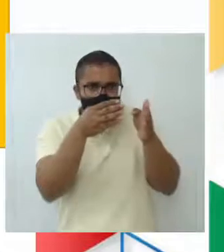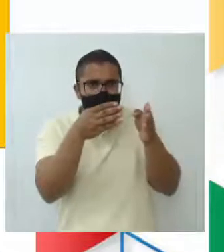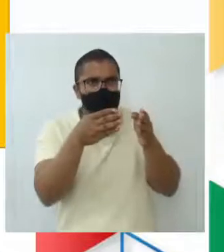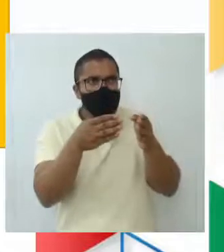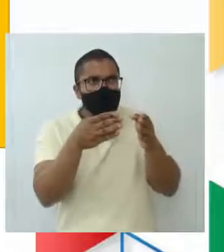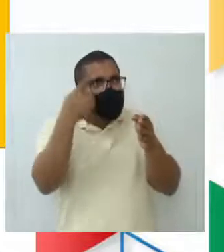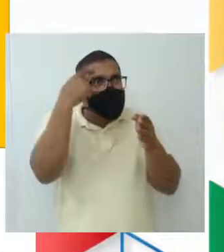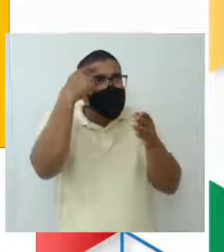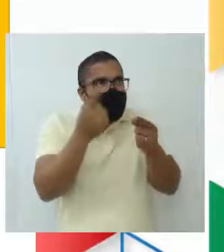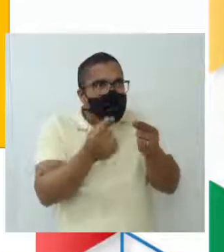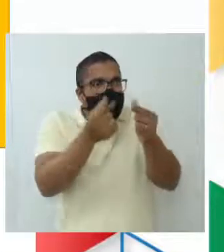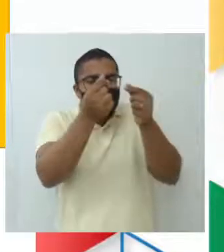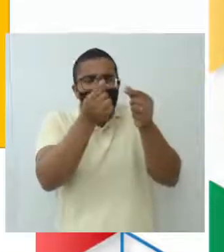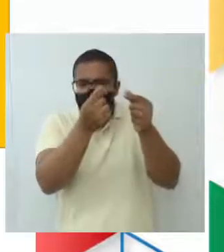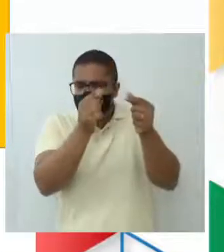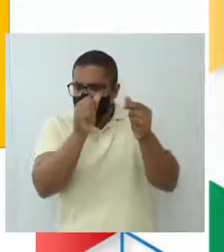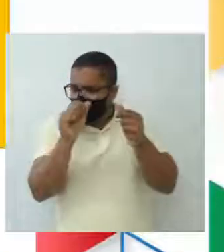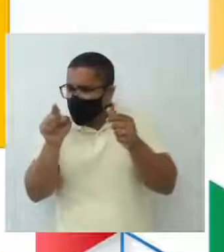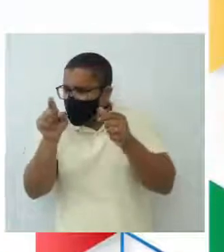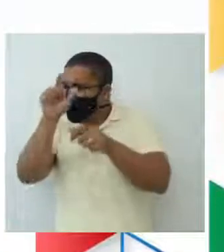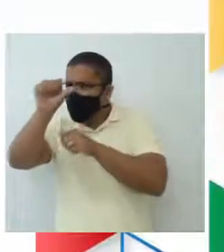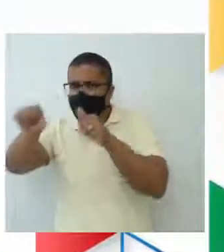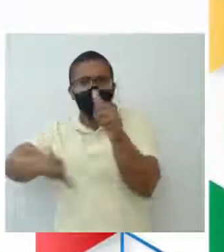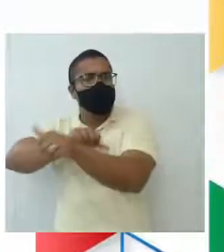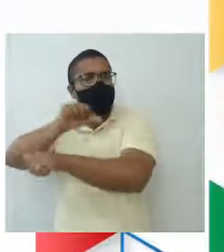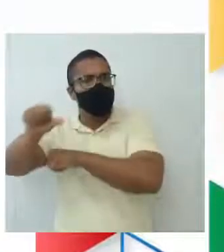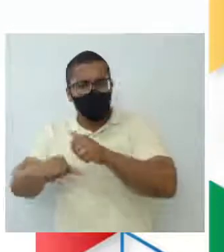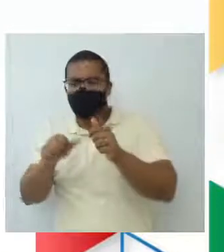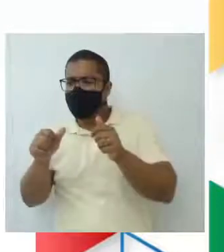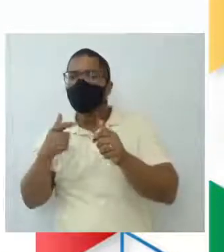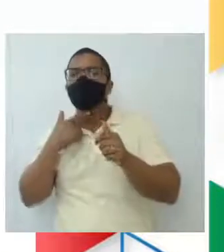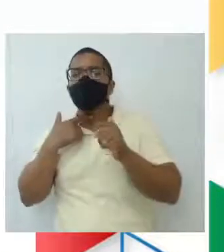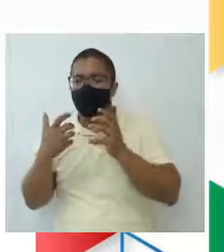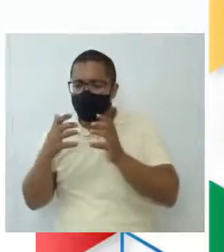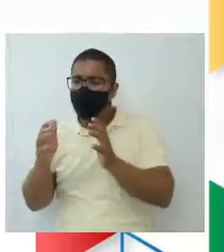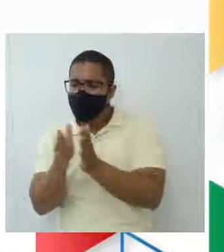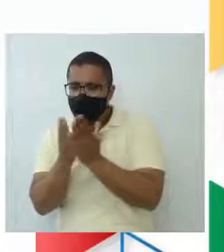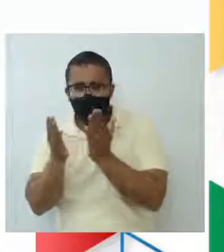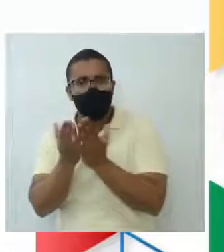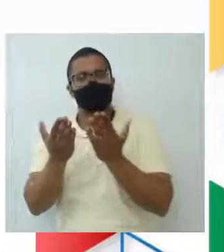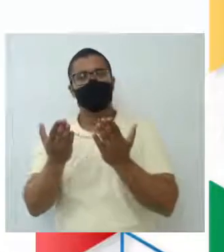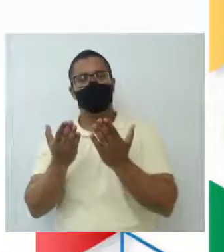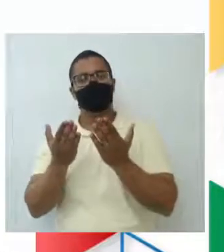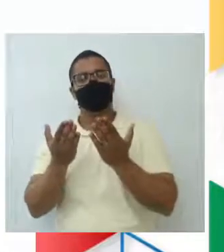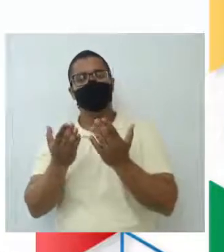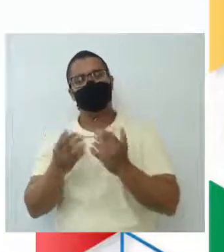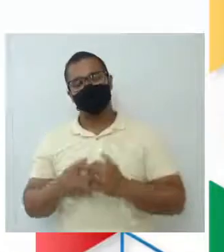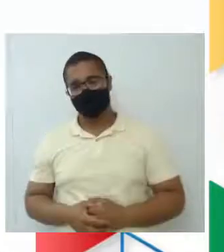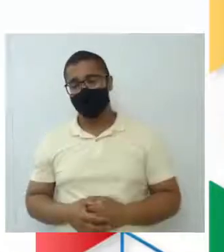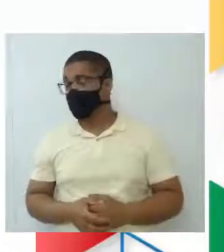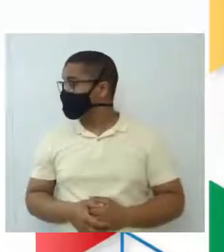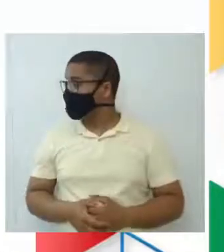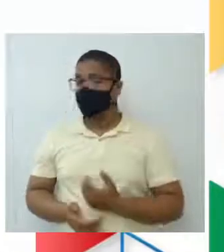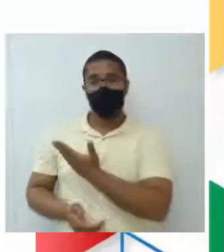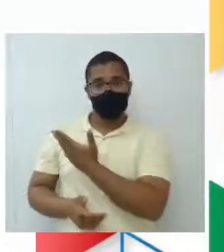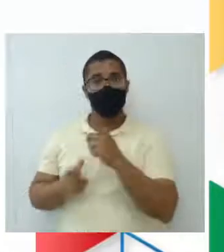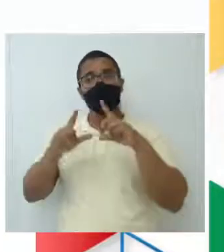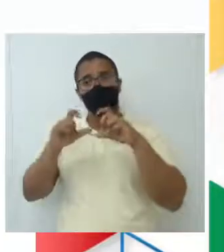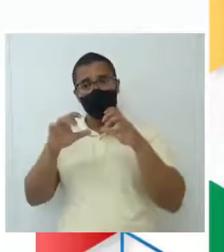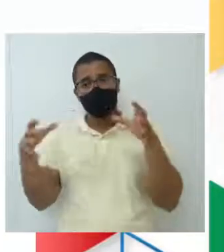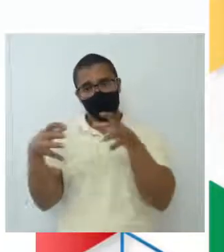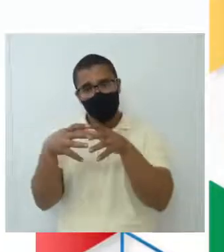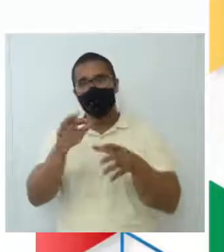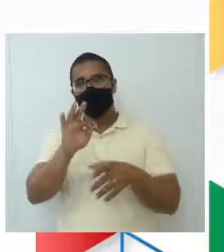vida de pobreza, contemplação e ação. Aqui trago para vocês uma fotografia que seriam os